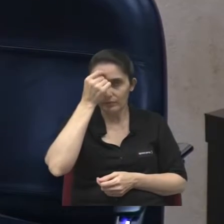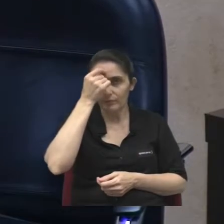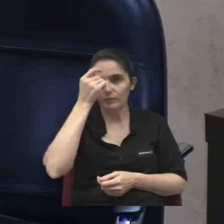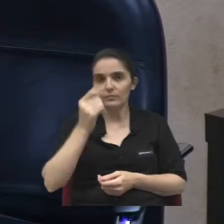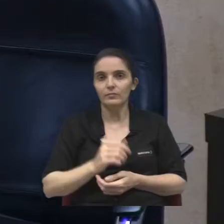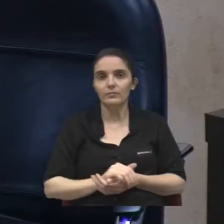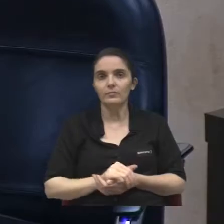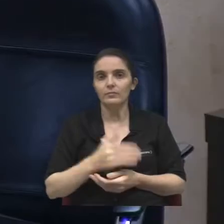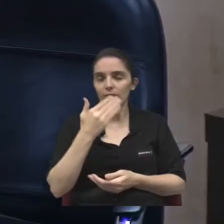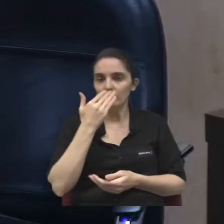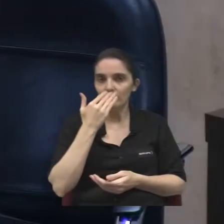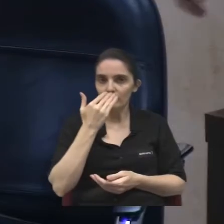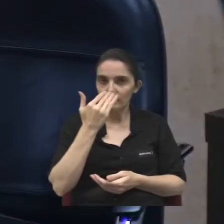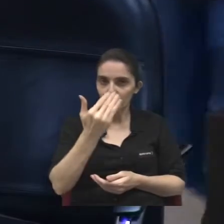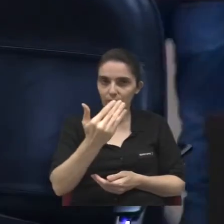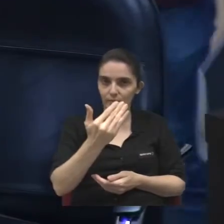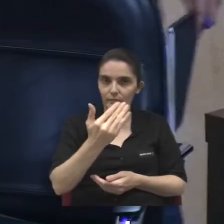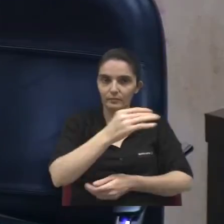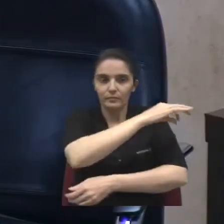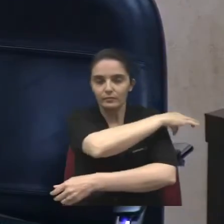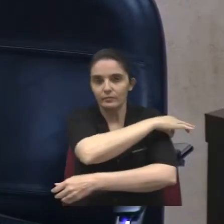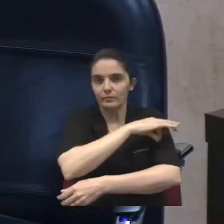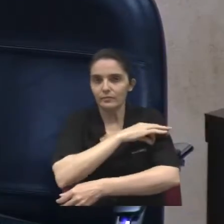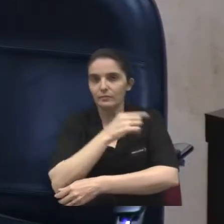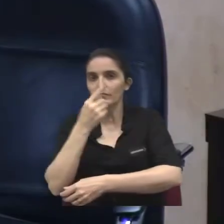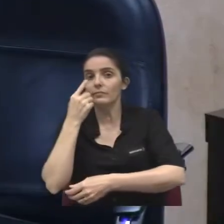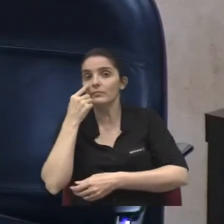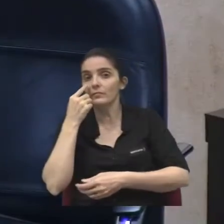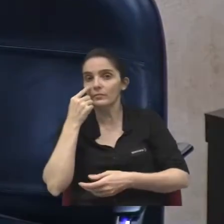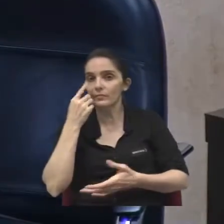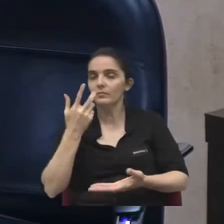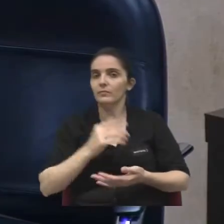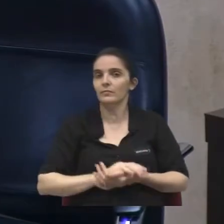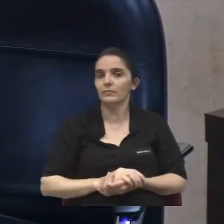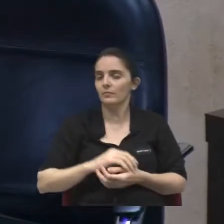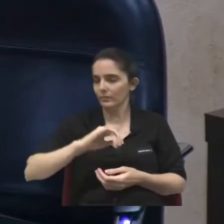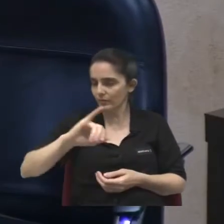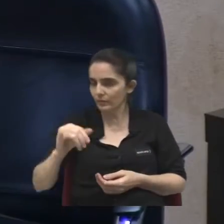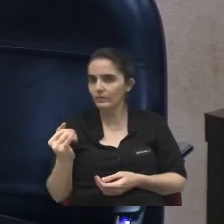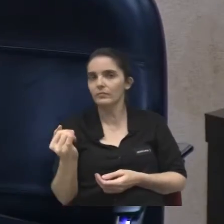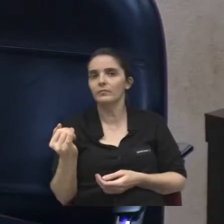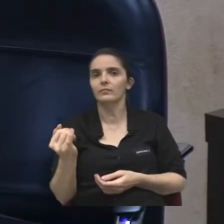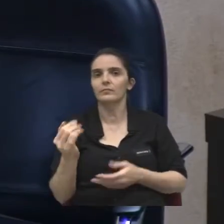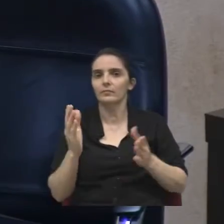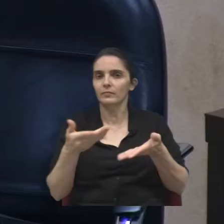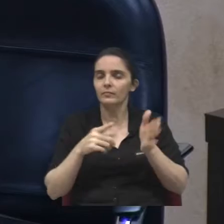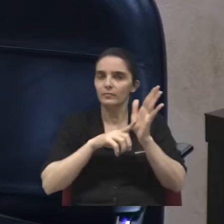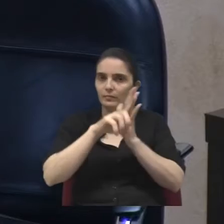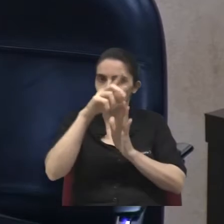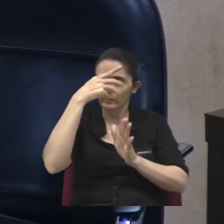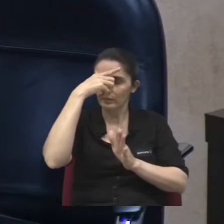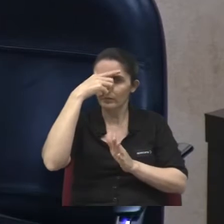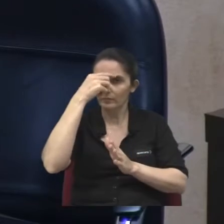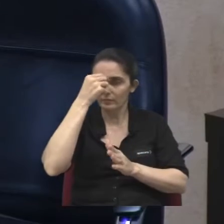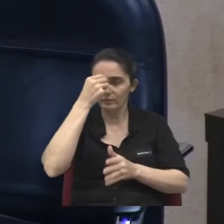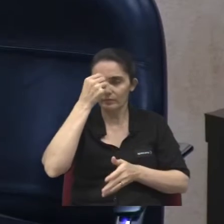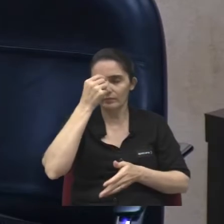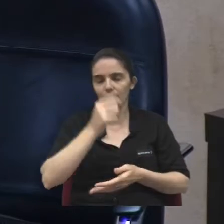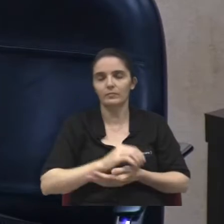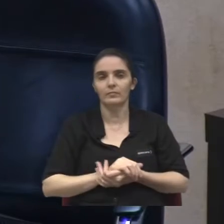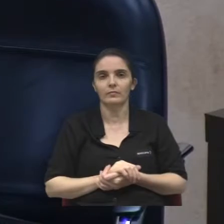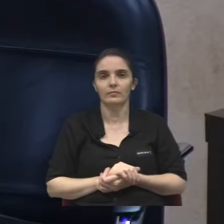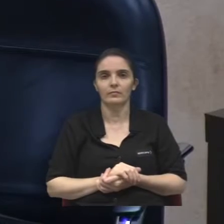pedir para que o prefeito dê uma olhada com relação a isso, aproveitar esse gancho do requerimento do vereador Jorge, e pedir